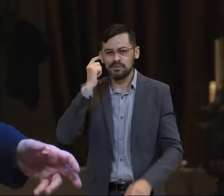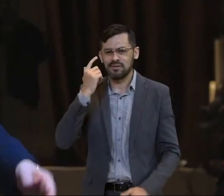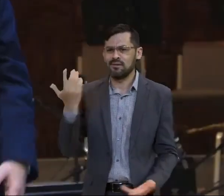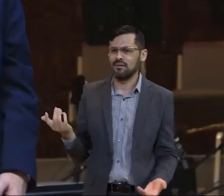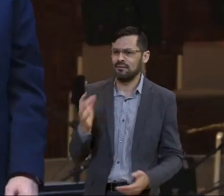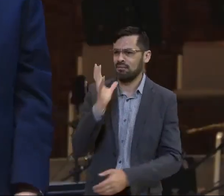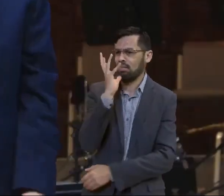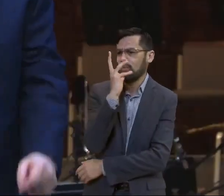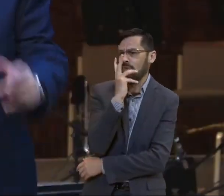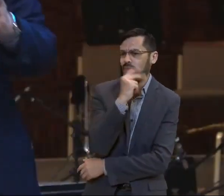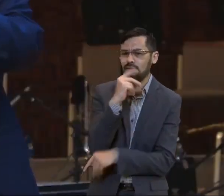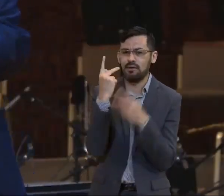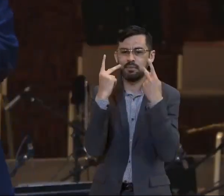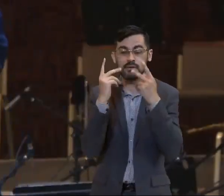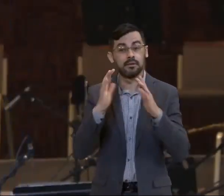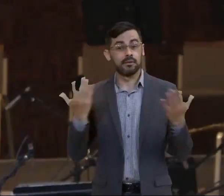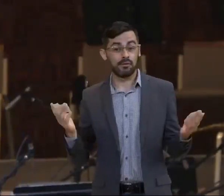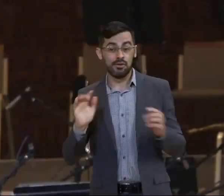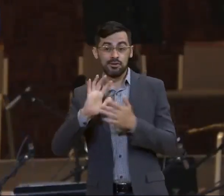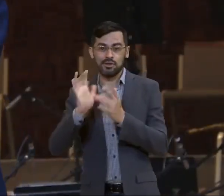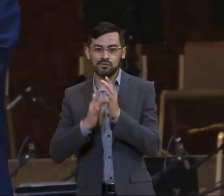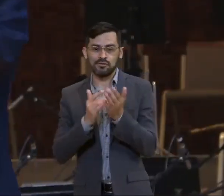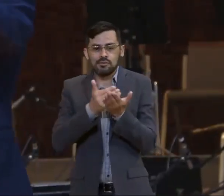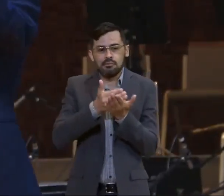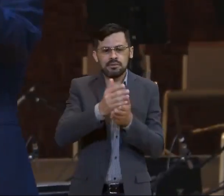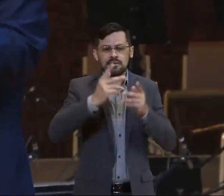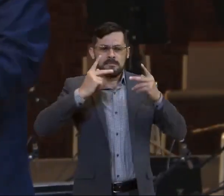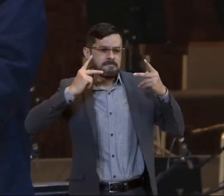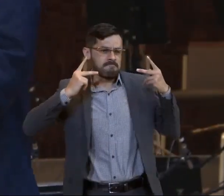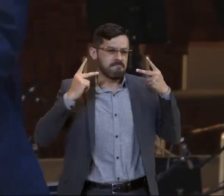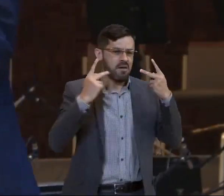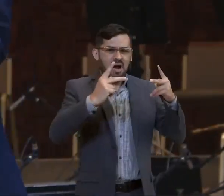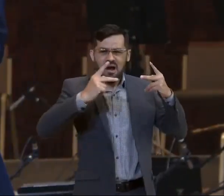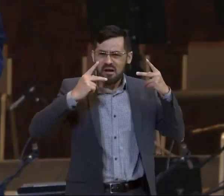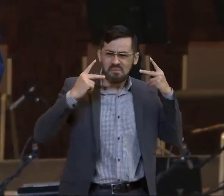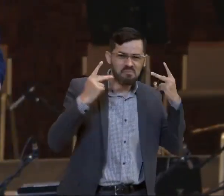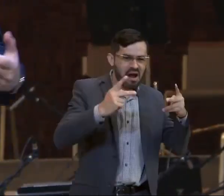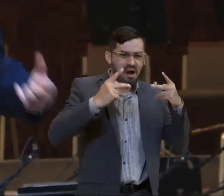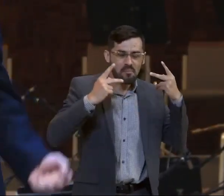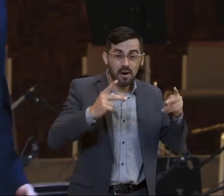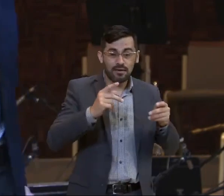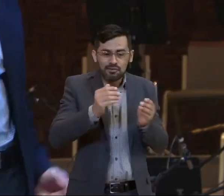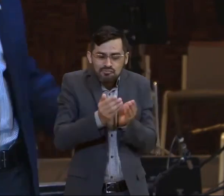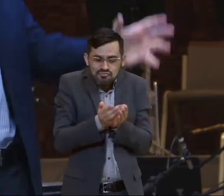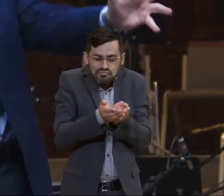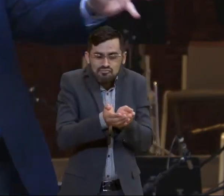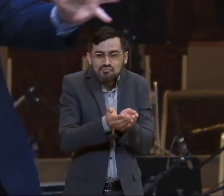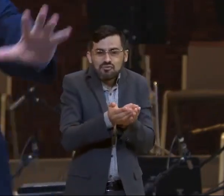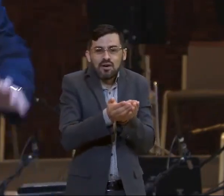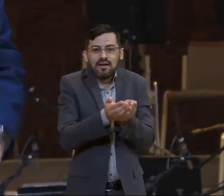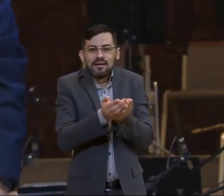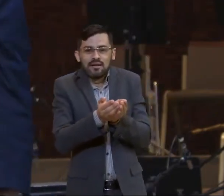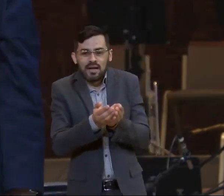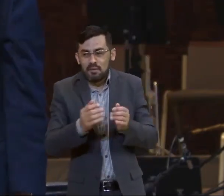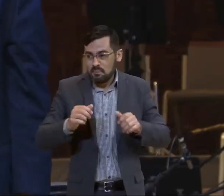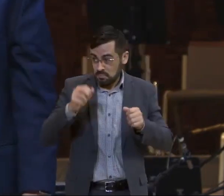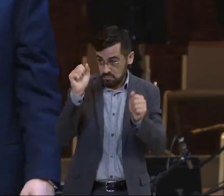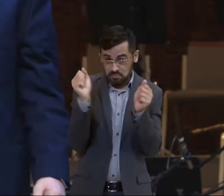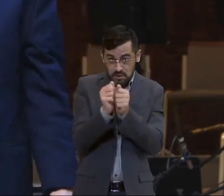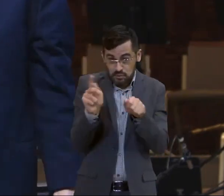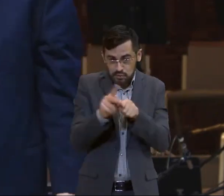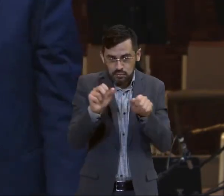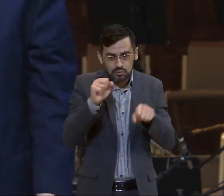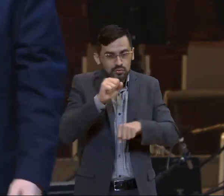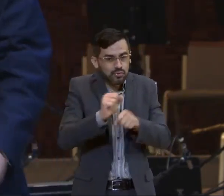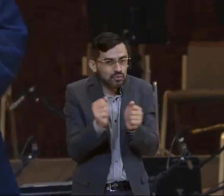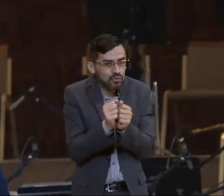demorar muito? Tal? E Jesus vai lá e começa a pregar e o povo está lá. E ele está lá no barquinho com os remos, mantendo o lugar. E de